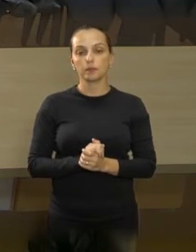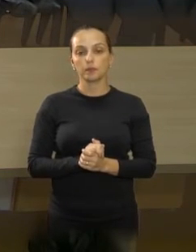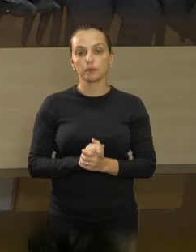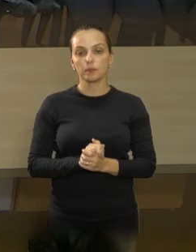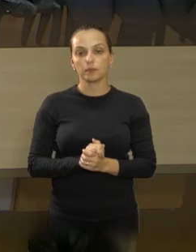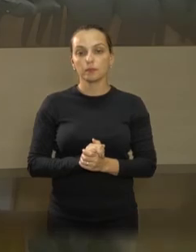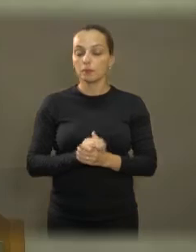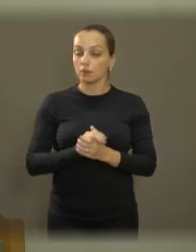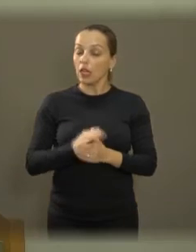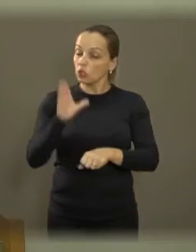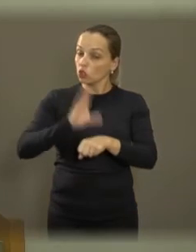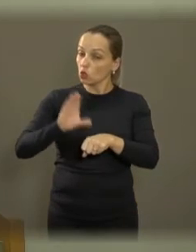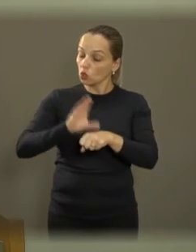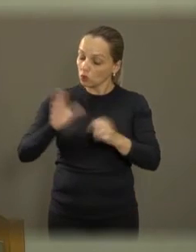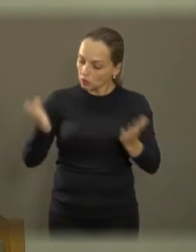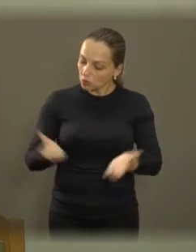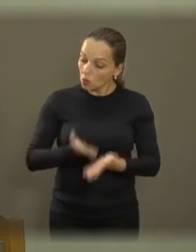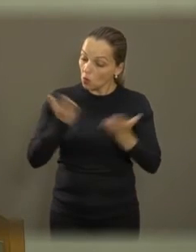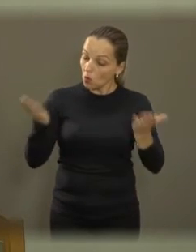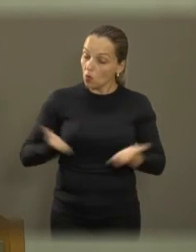foram fomentados cursos ali